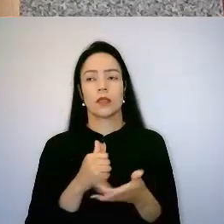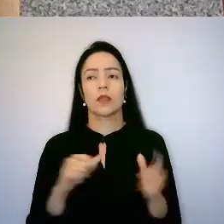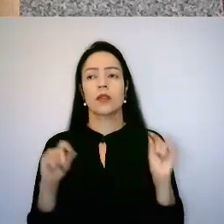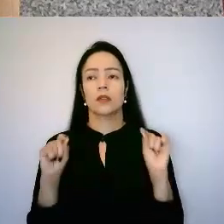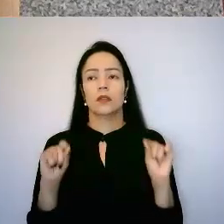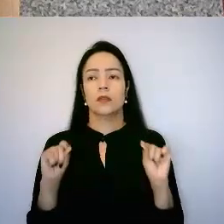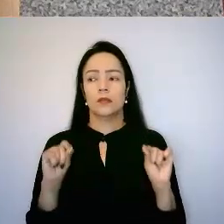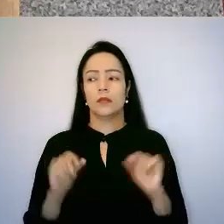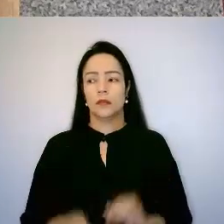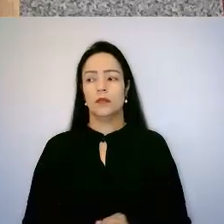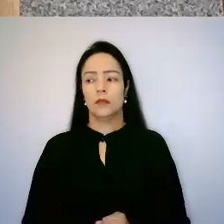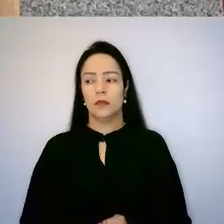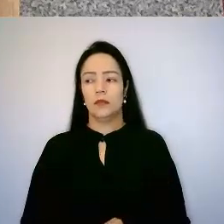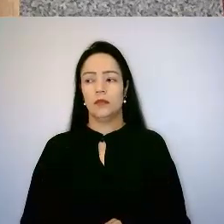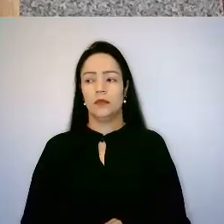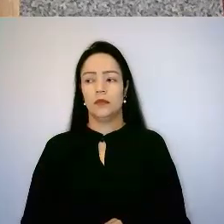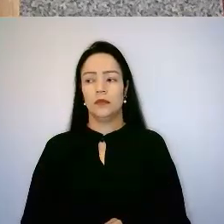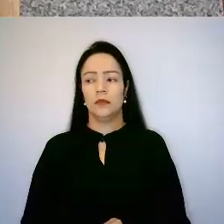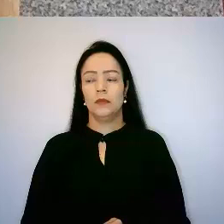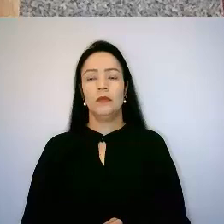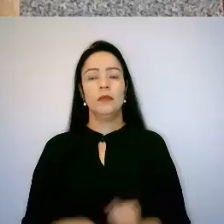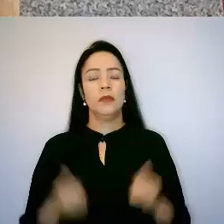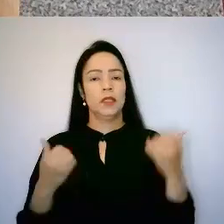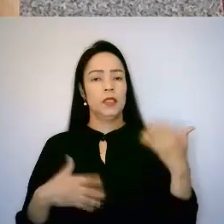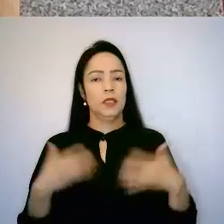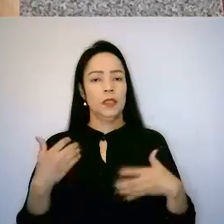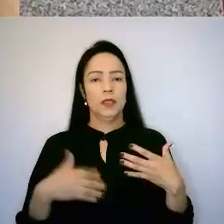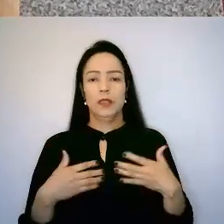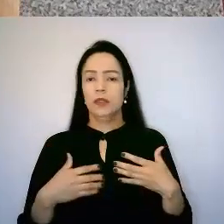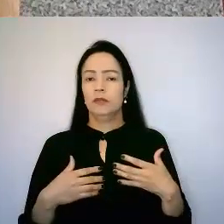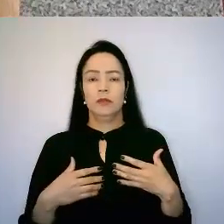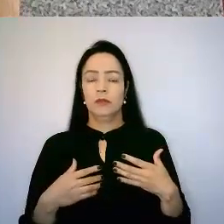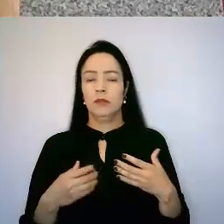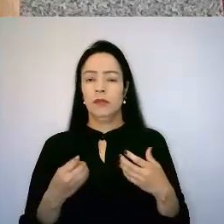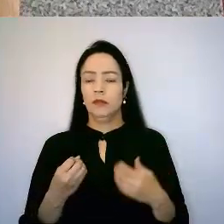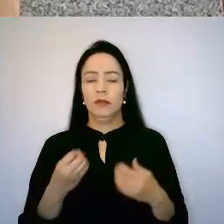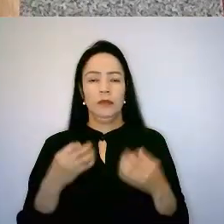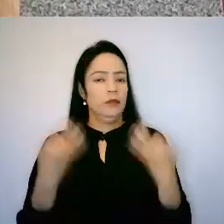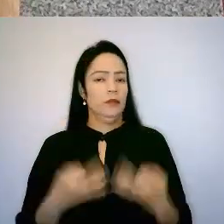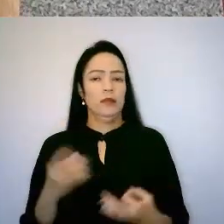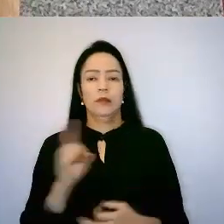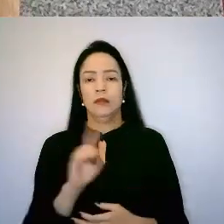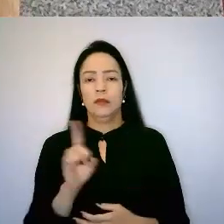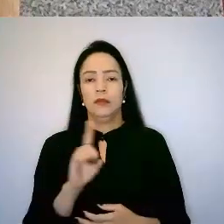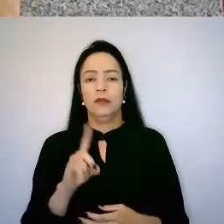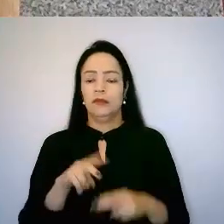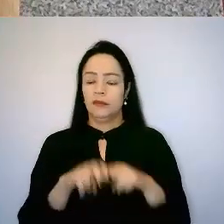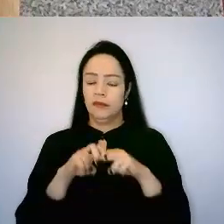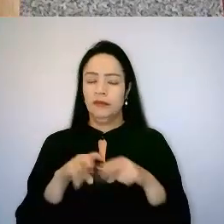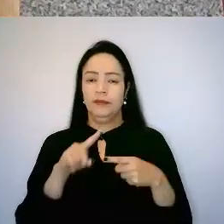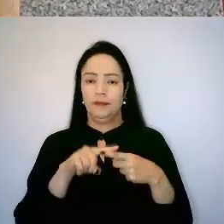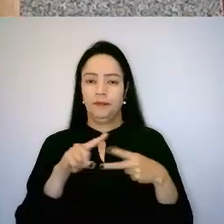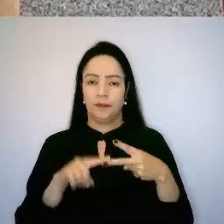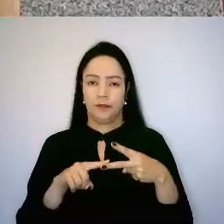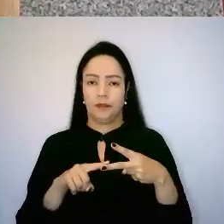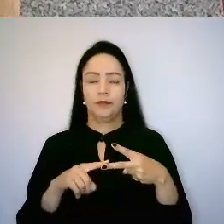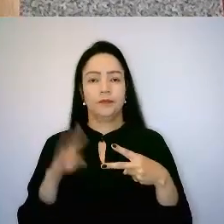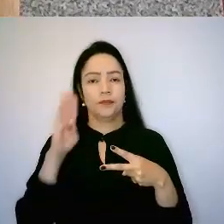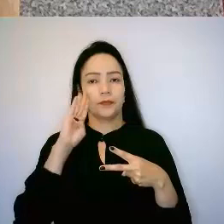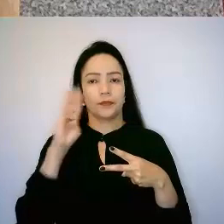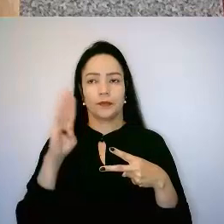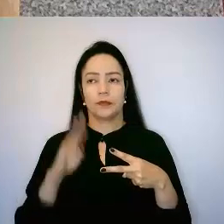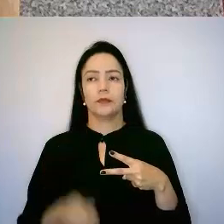esse essa fundamentação não procede isso por basicamente dois motivos principais e aqui nós podemos